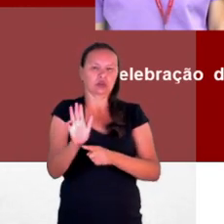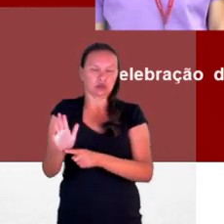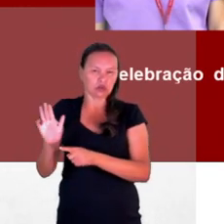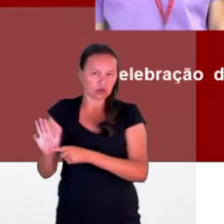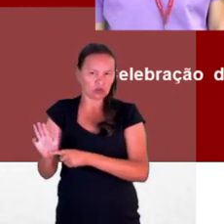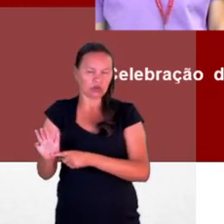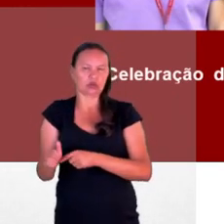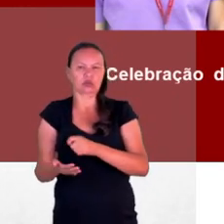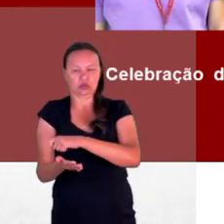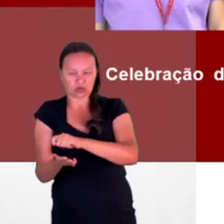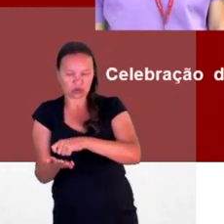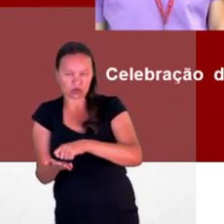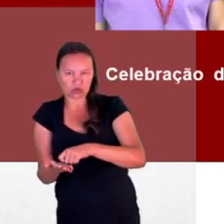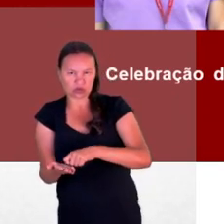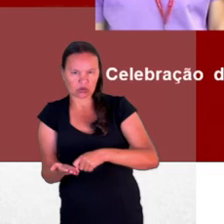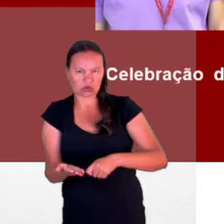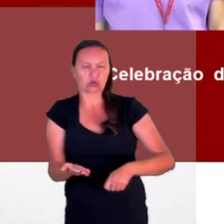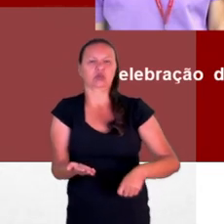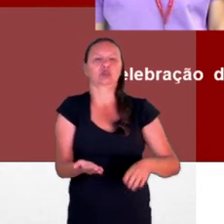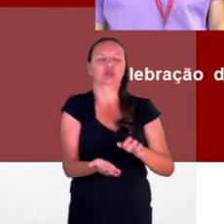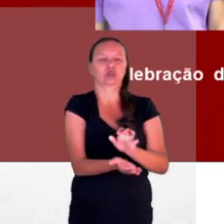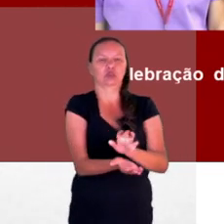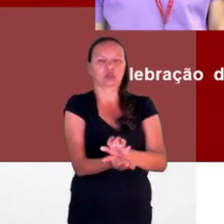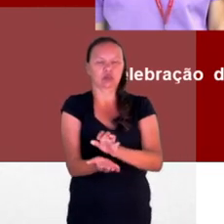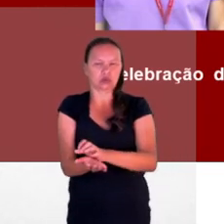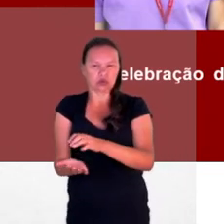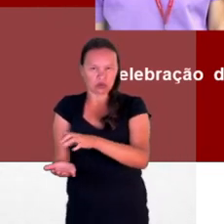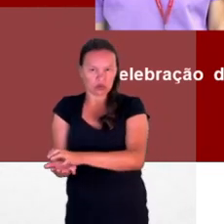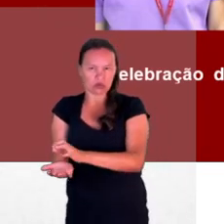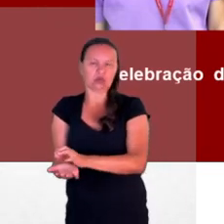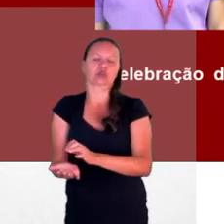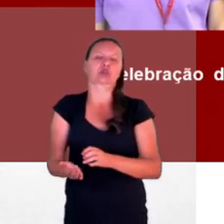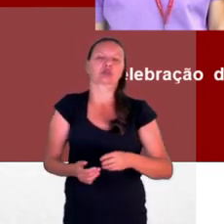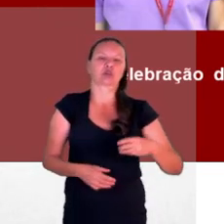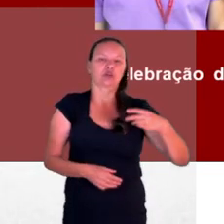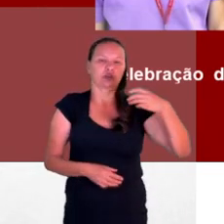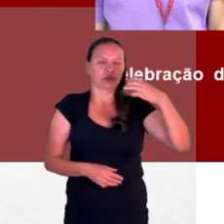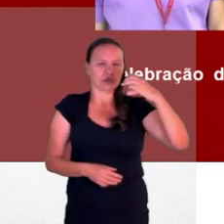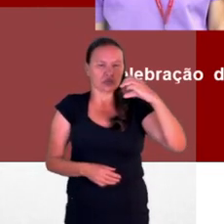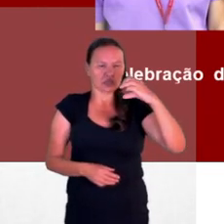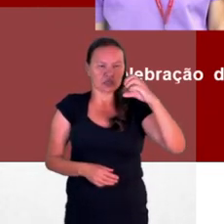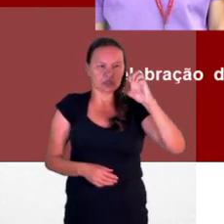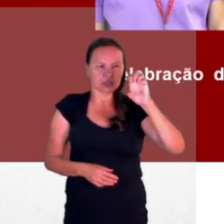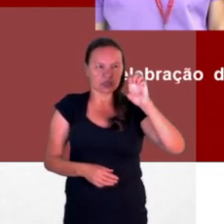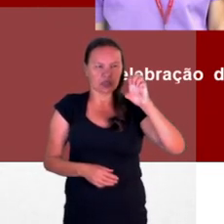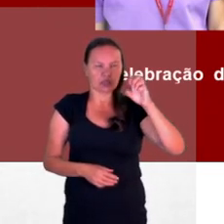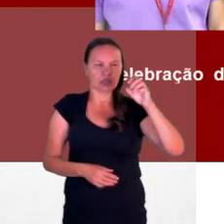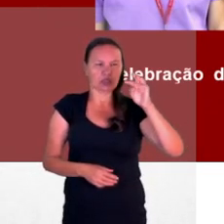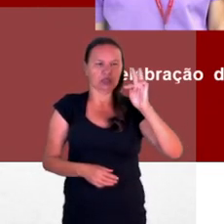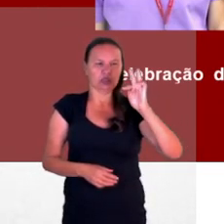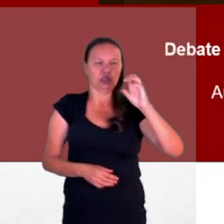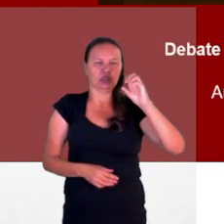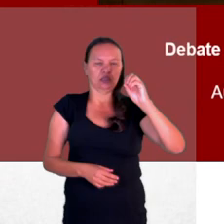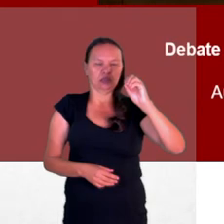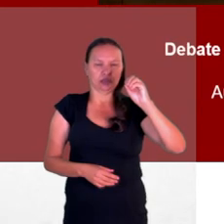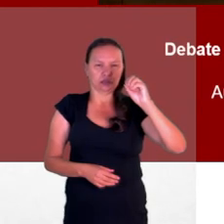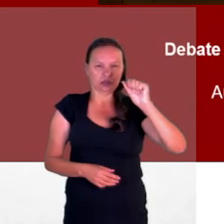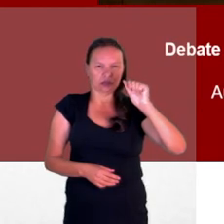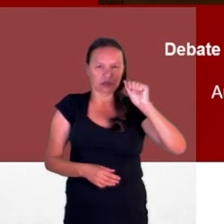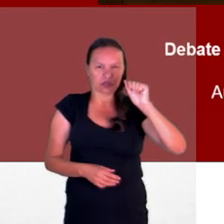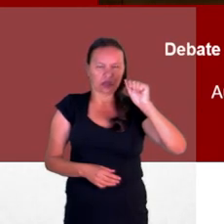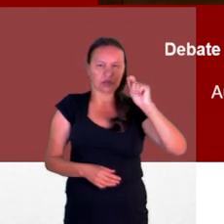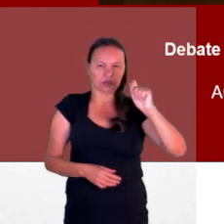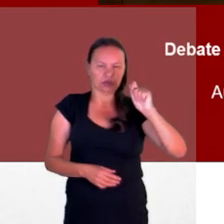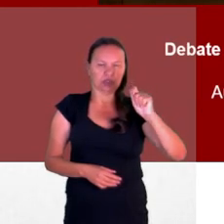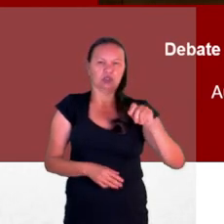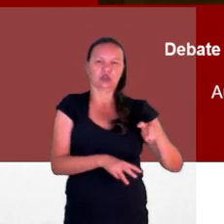assinatura do termo de cooperação técnica com a fetap né com a Federação dos Trabalhadores e trabalhadoras jurais na